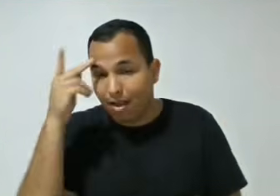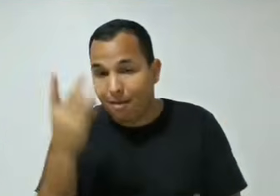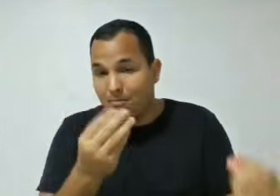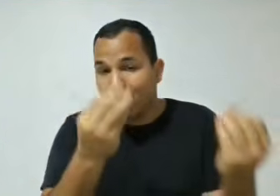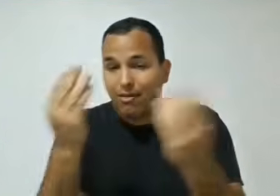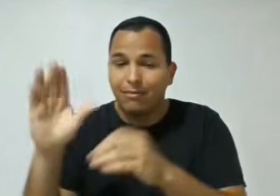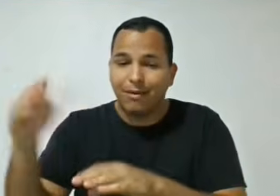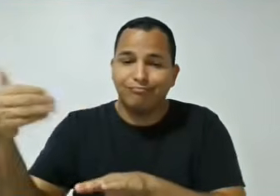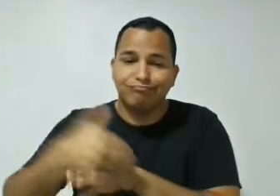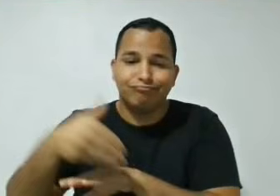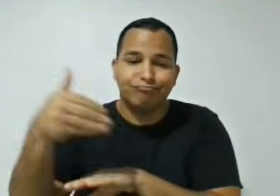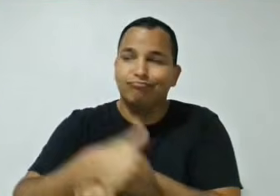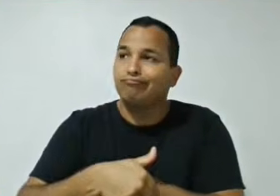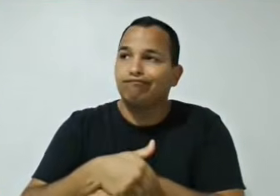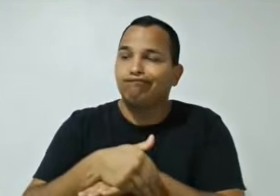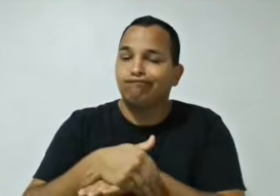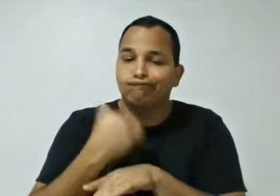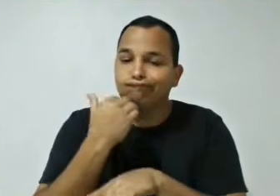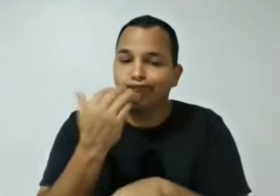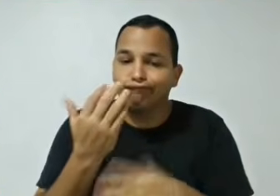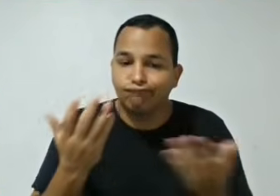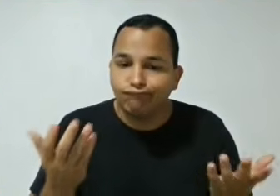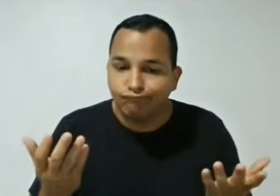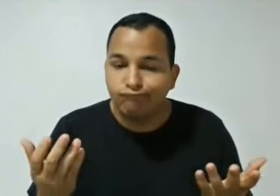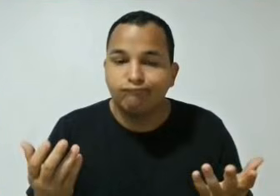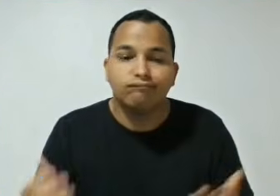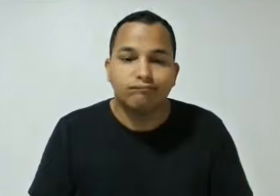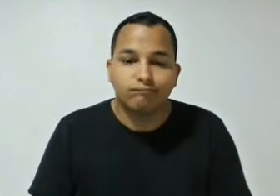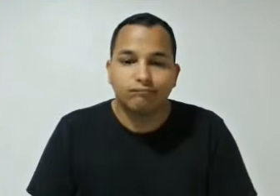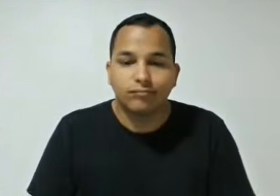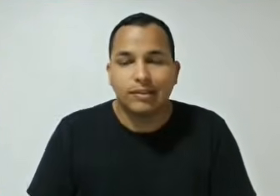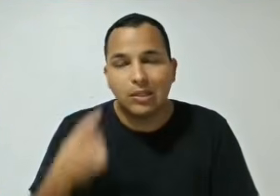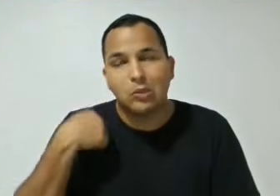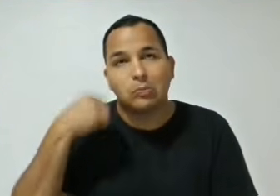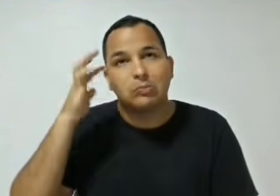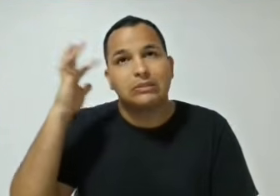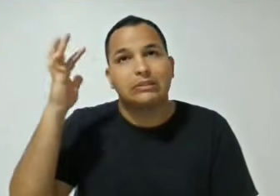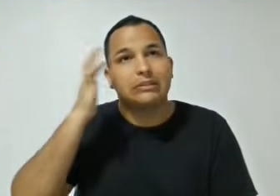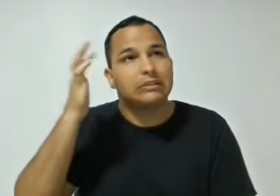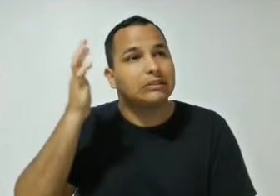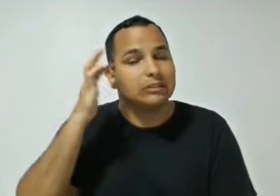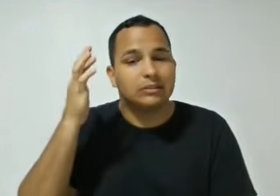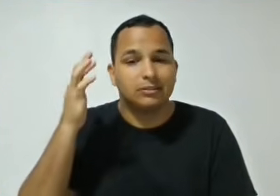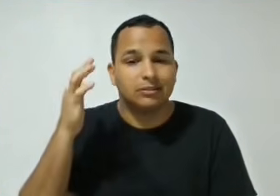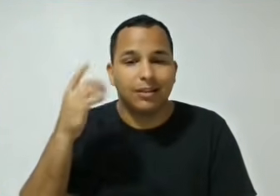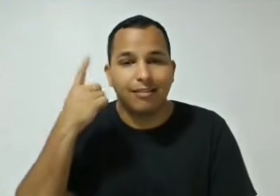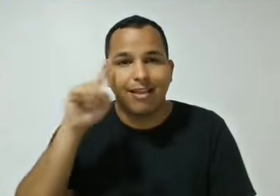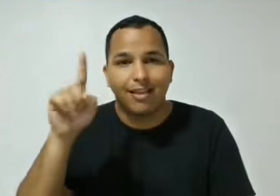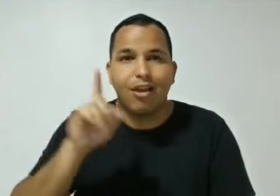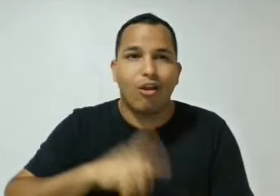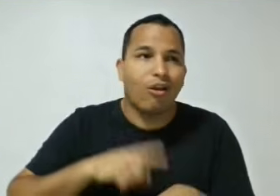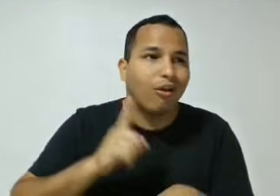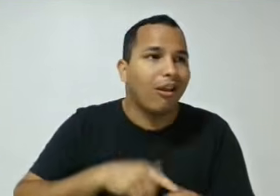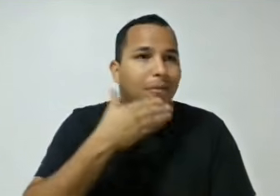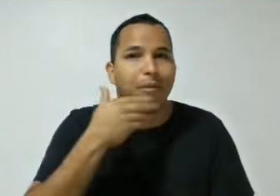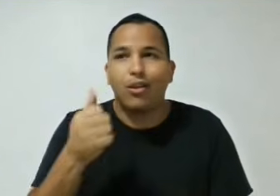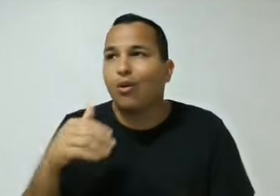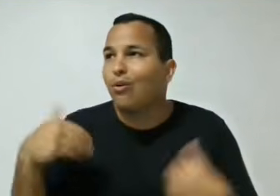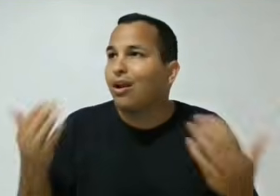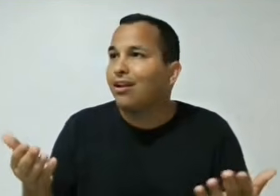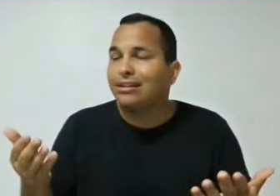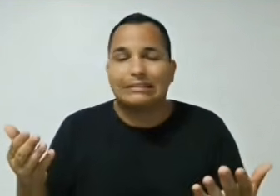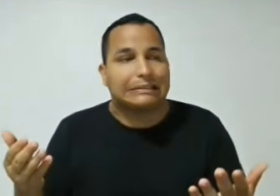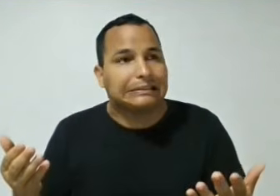essa participação. Eu tenho tentado pensar, matutar qual dia, qual horário que eu conseguiria atingir